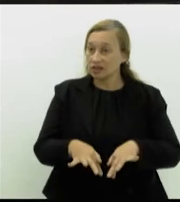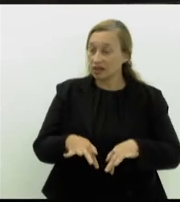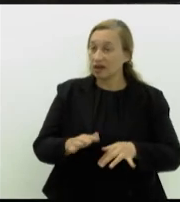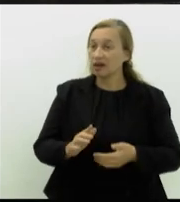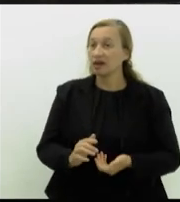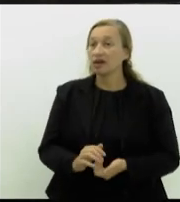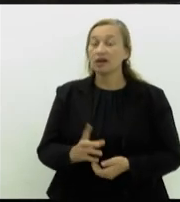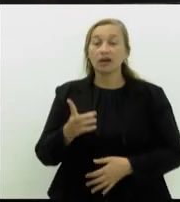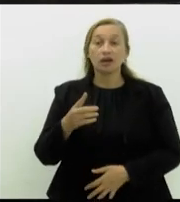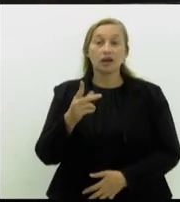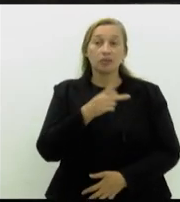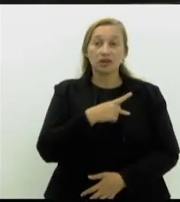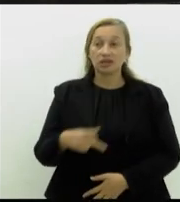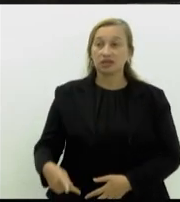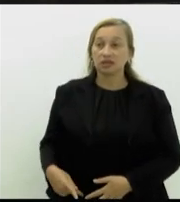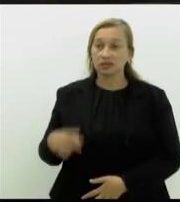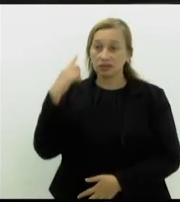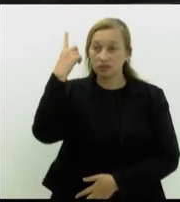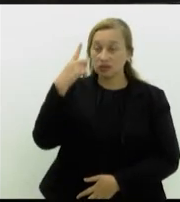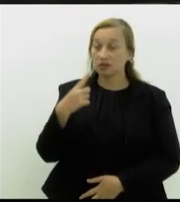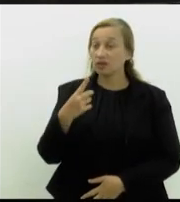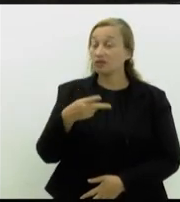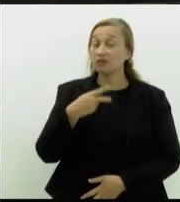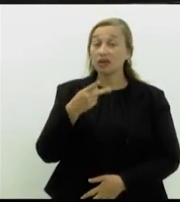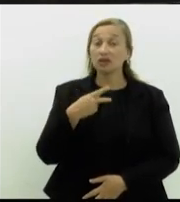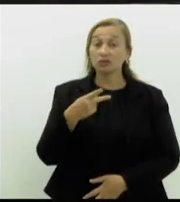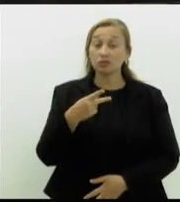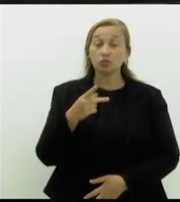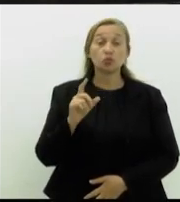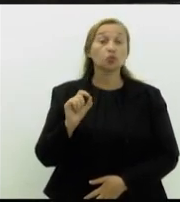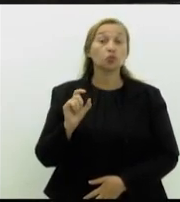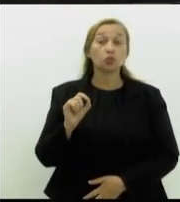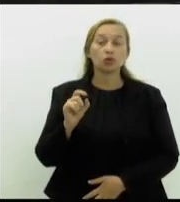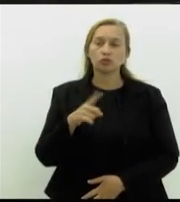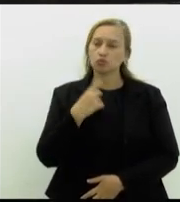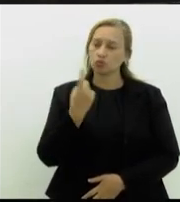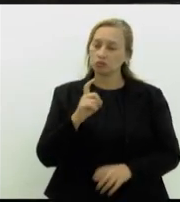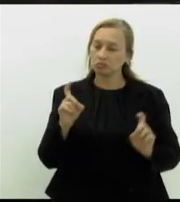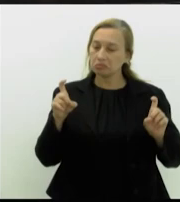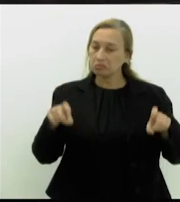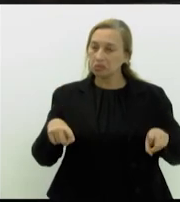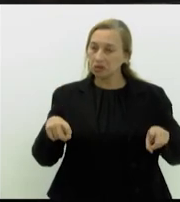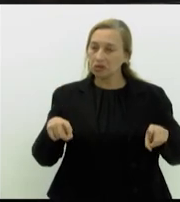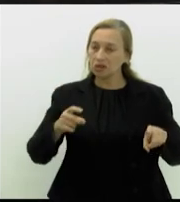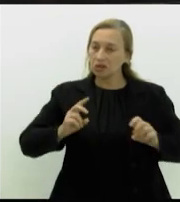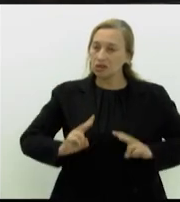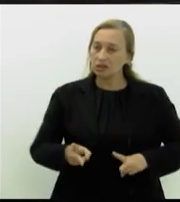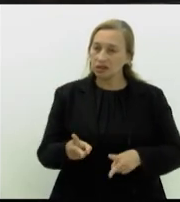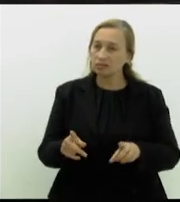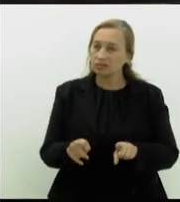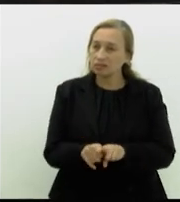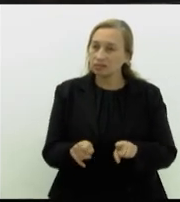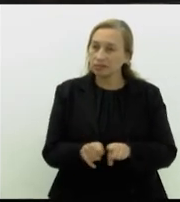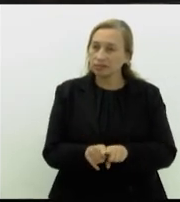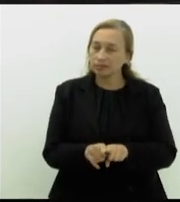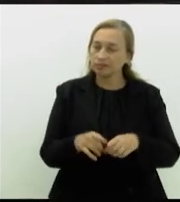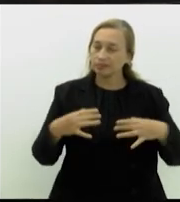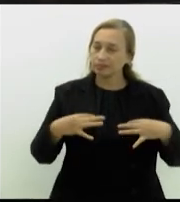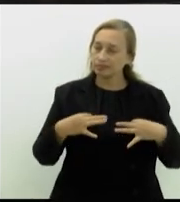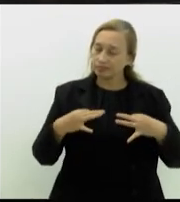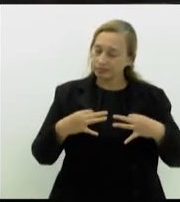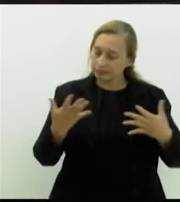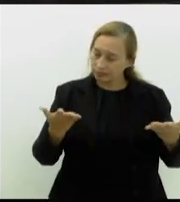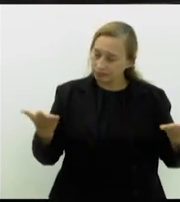presidenta Dani Monteiro, dizendo que o nosso mandato segue também à